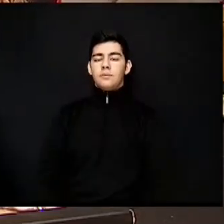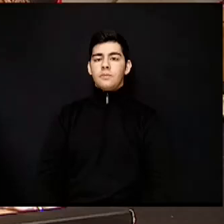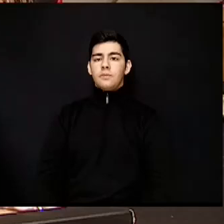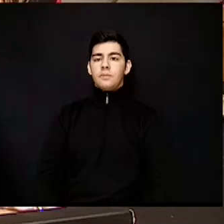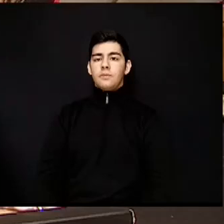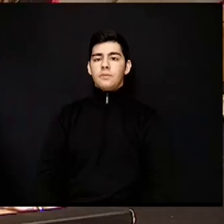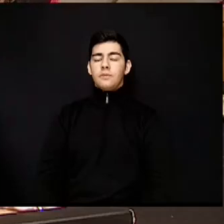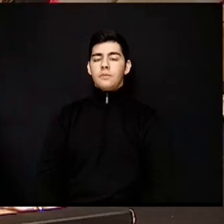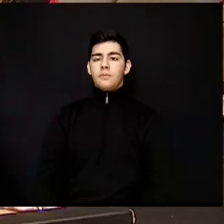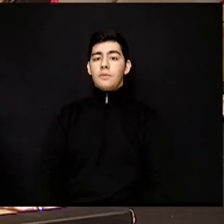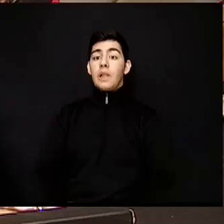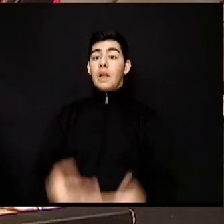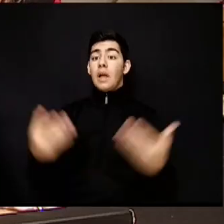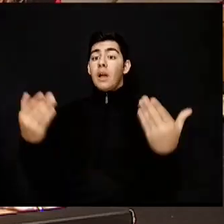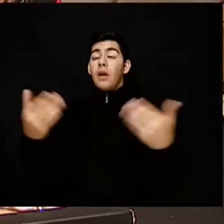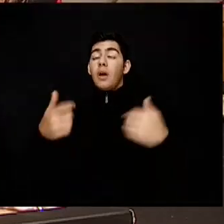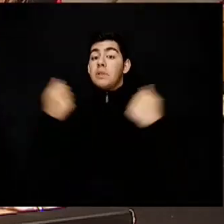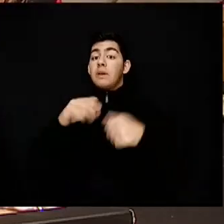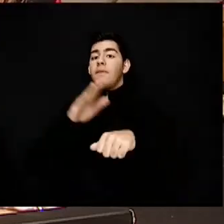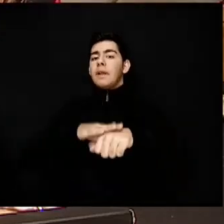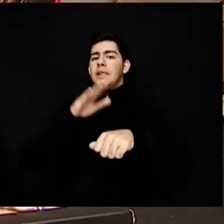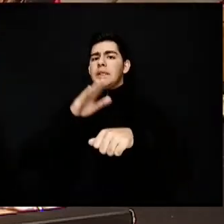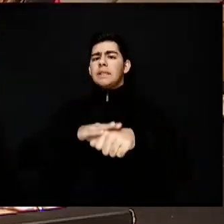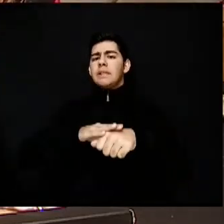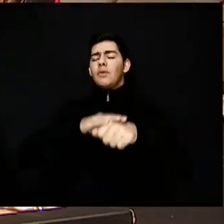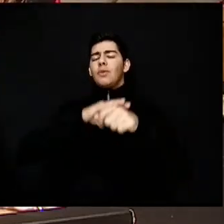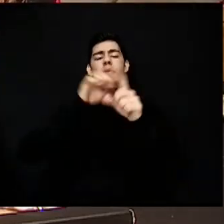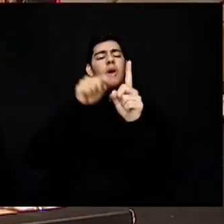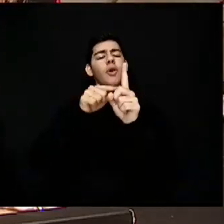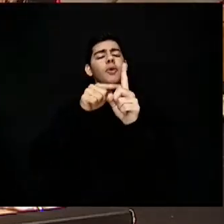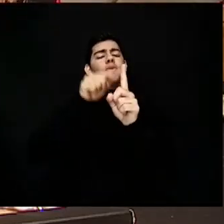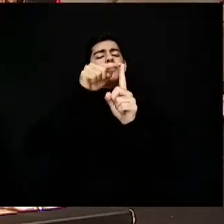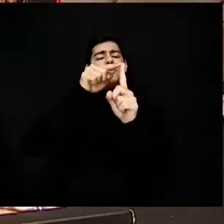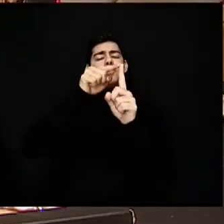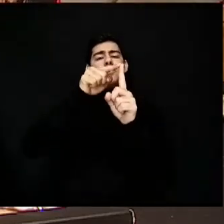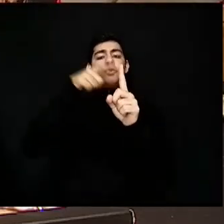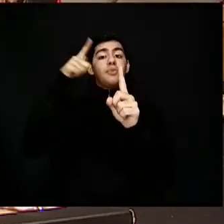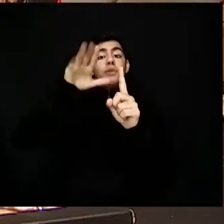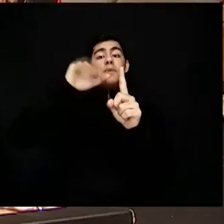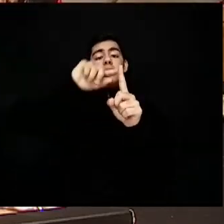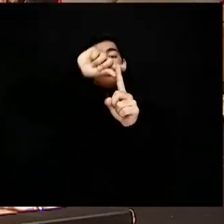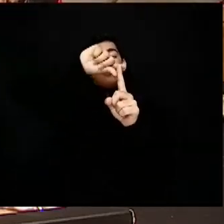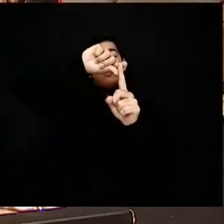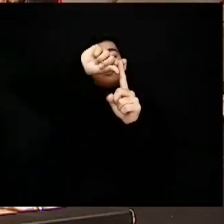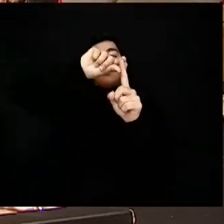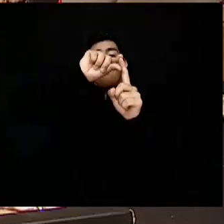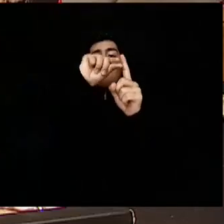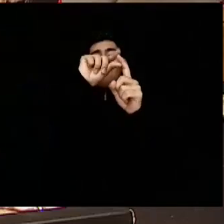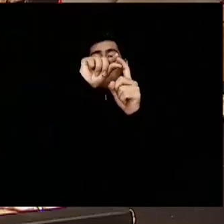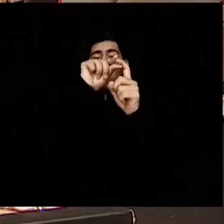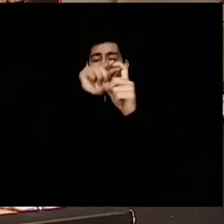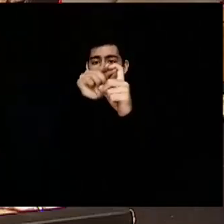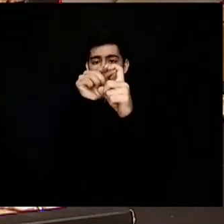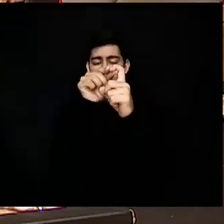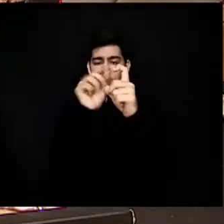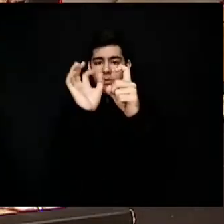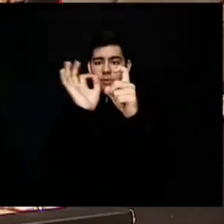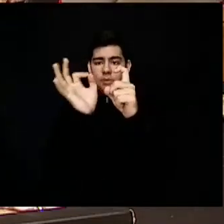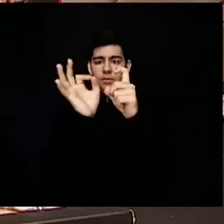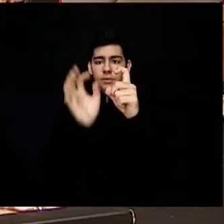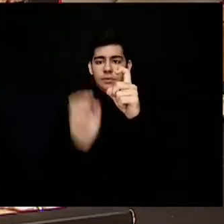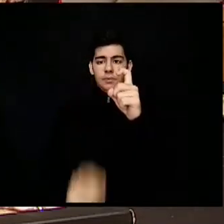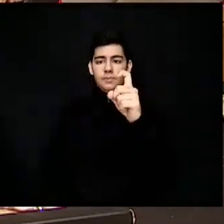uma voltinha. A gente deixa um espaço, que é melhor sobrar do que faltar.